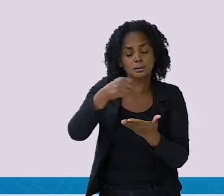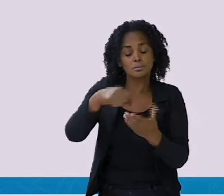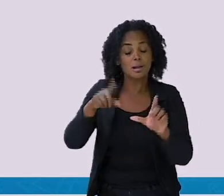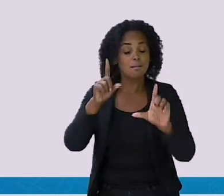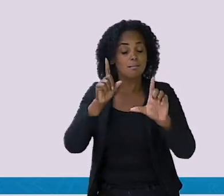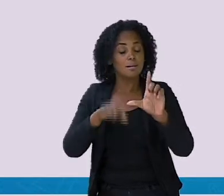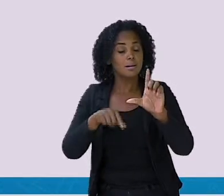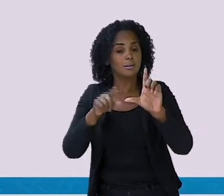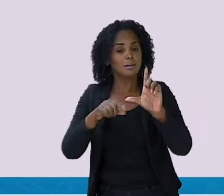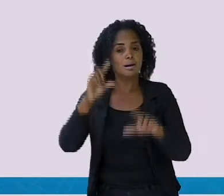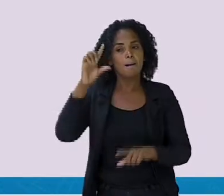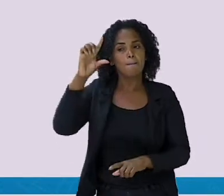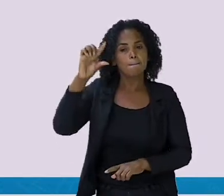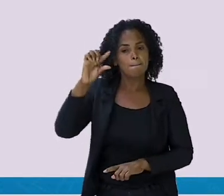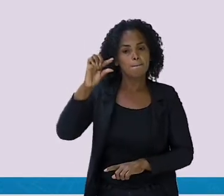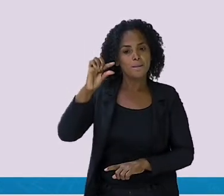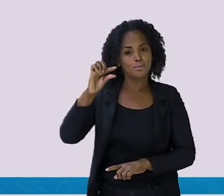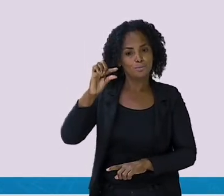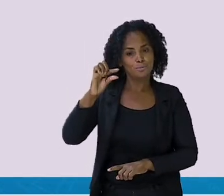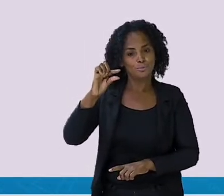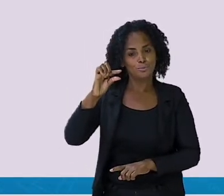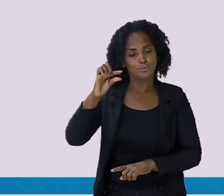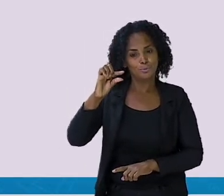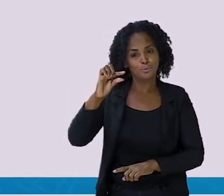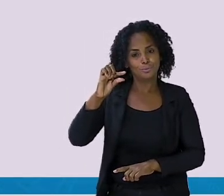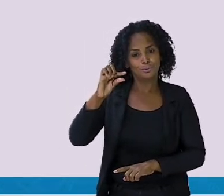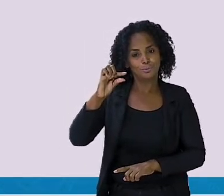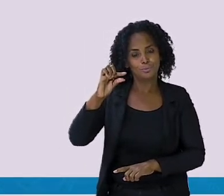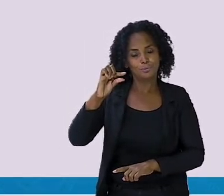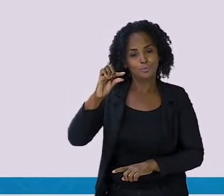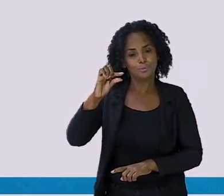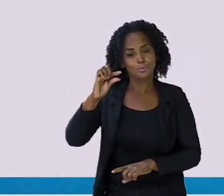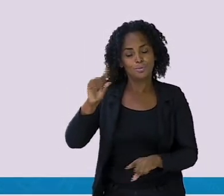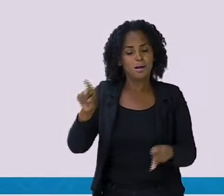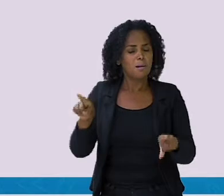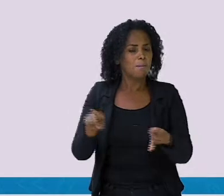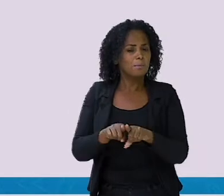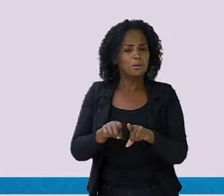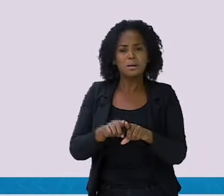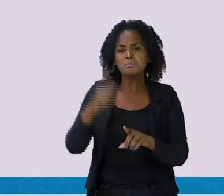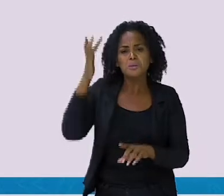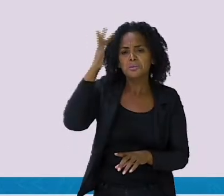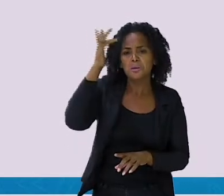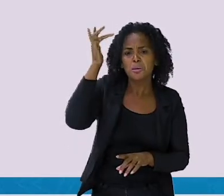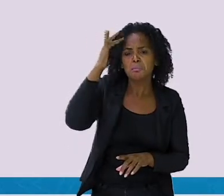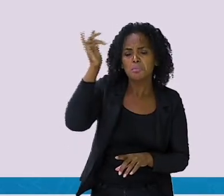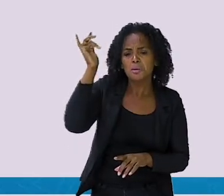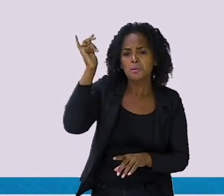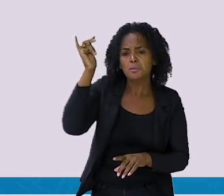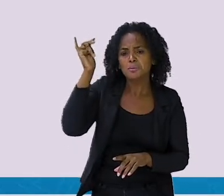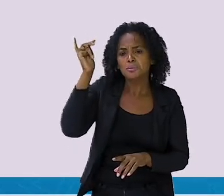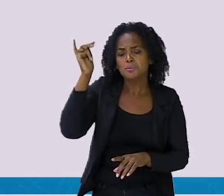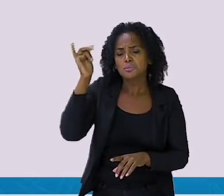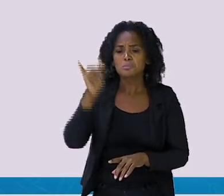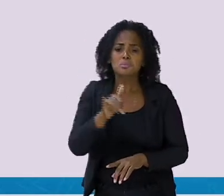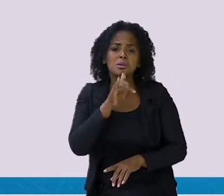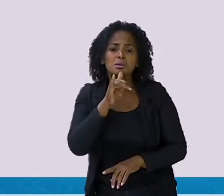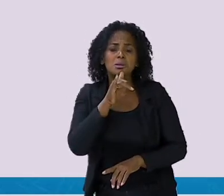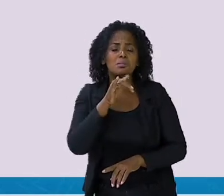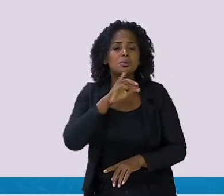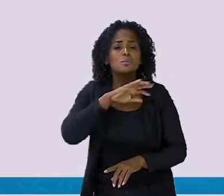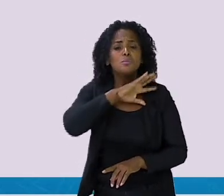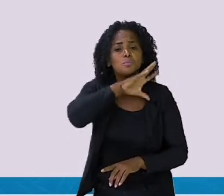especificando. Se eu não estou especificando, eu não estou dando um nome específico ao lugar,